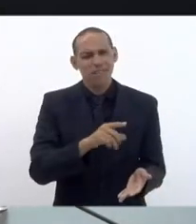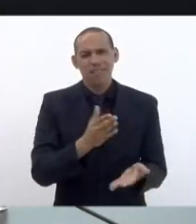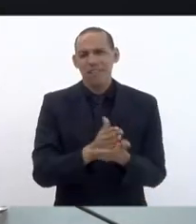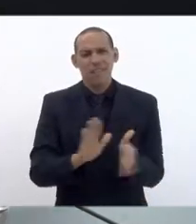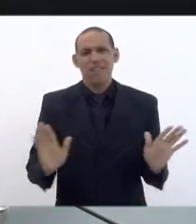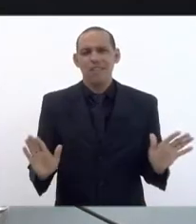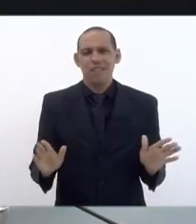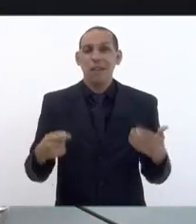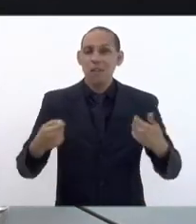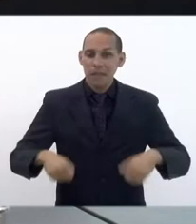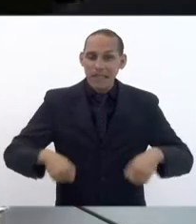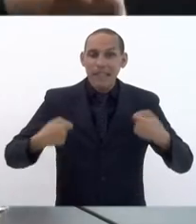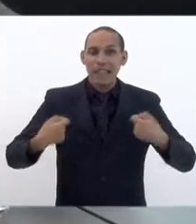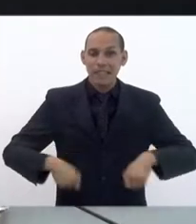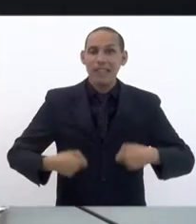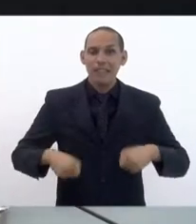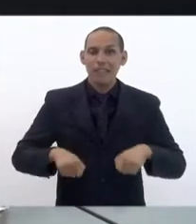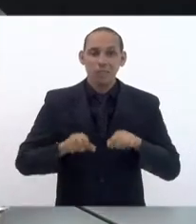ser...